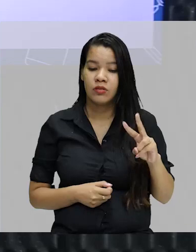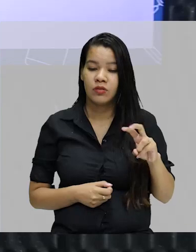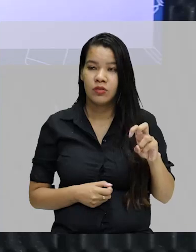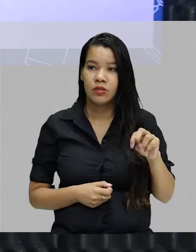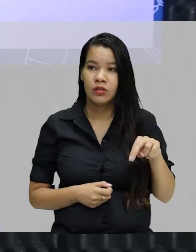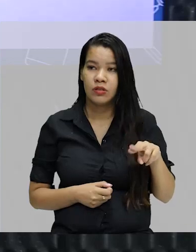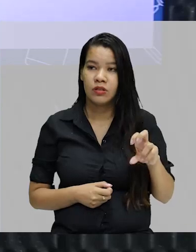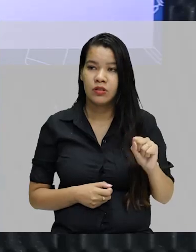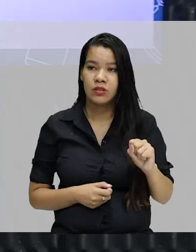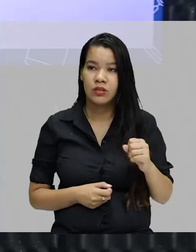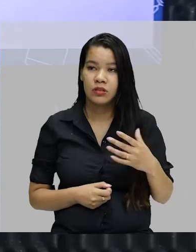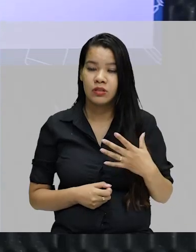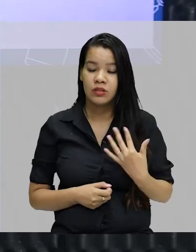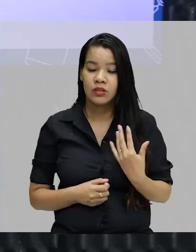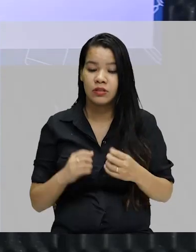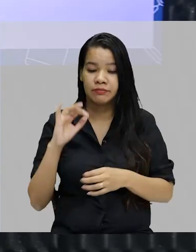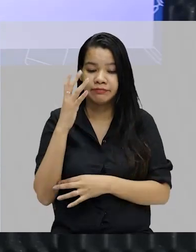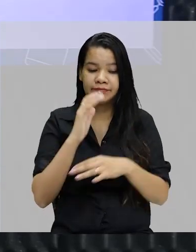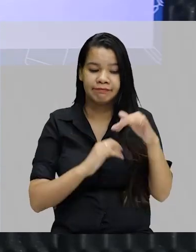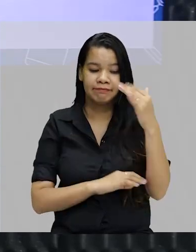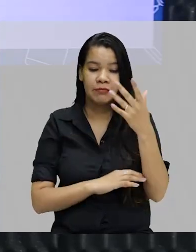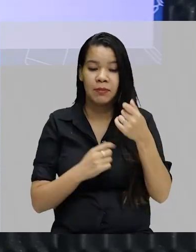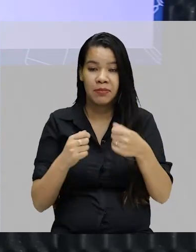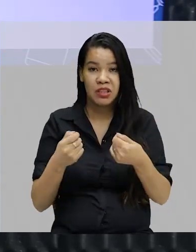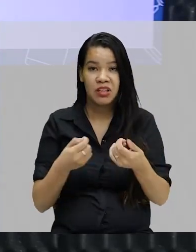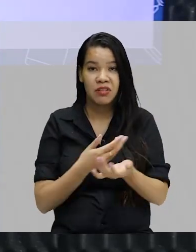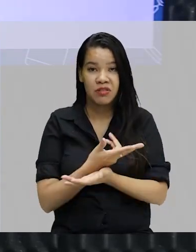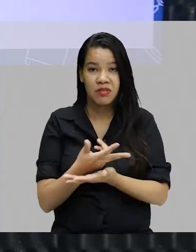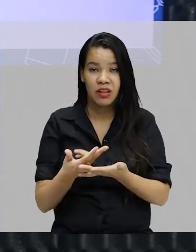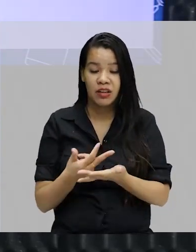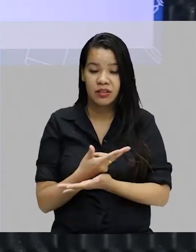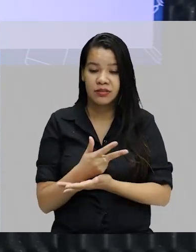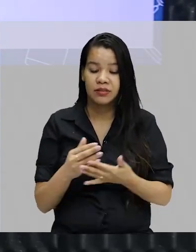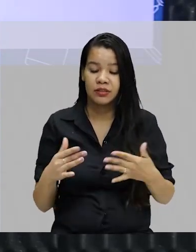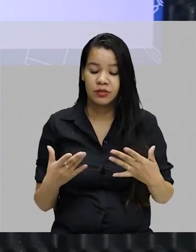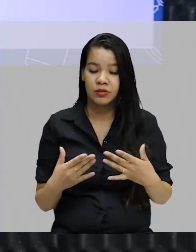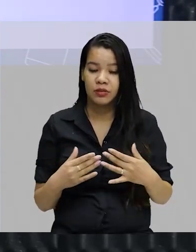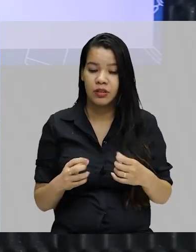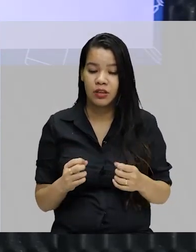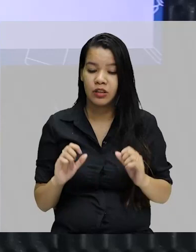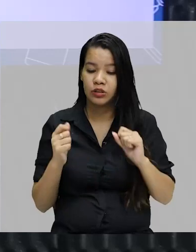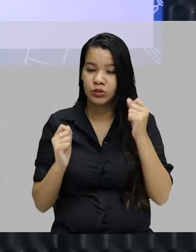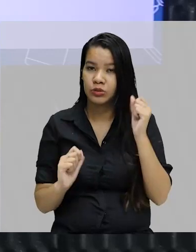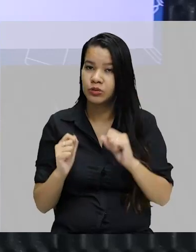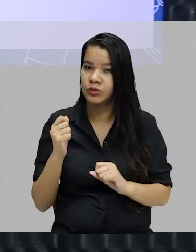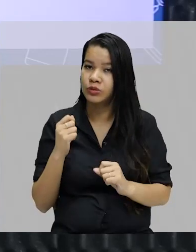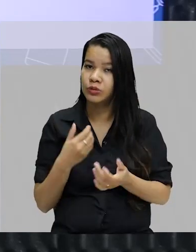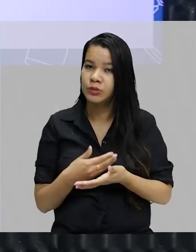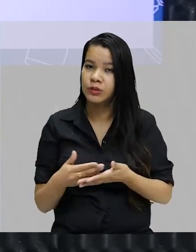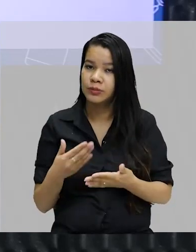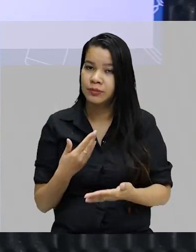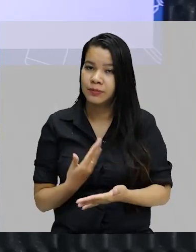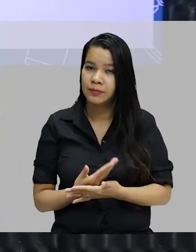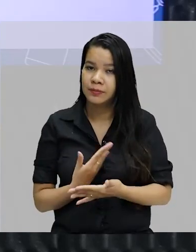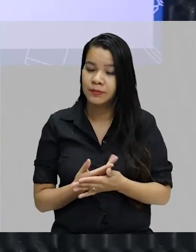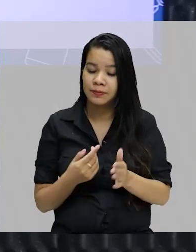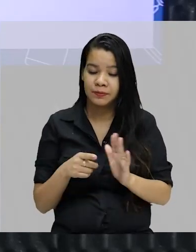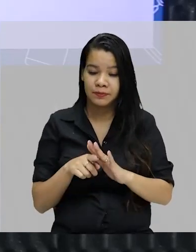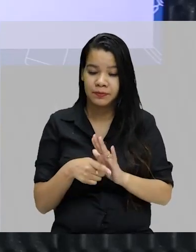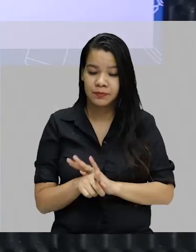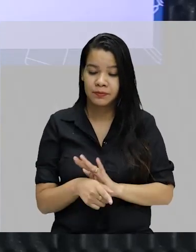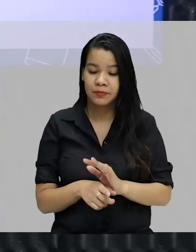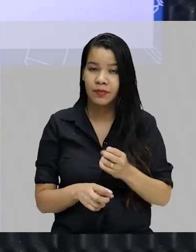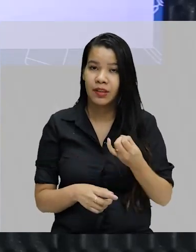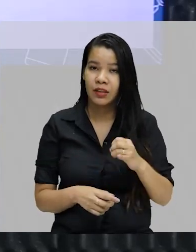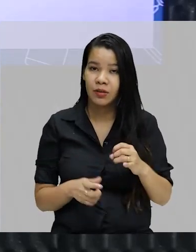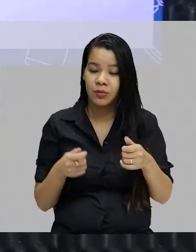seringueiras. Então, a indústria, né, ela foi pesquisar como que se seria